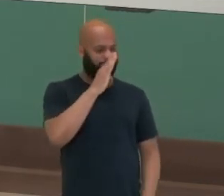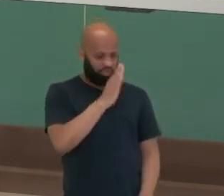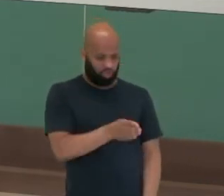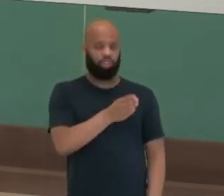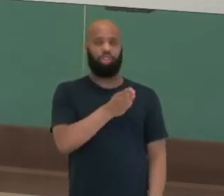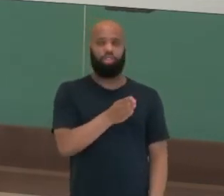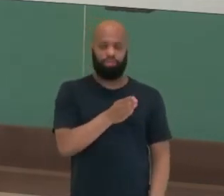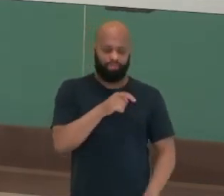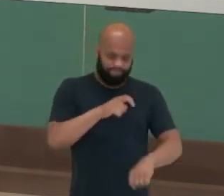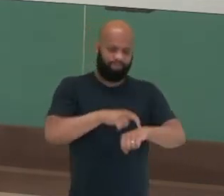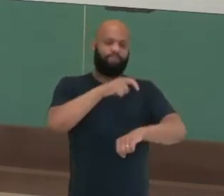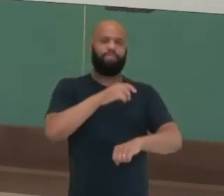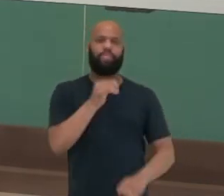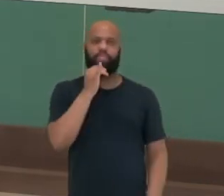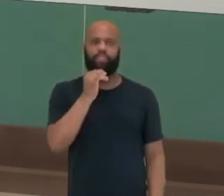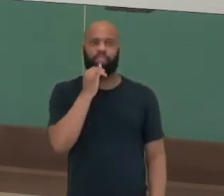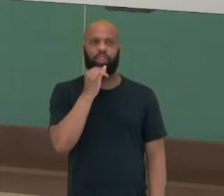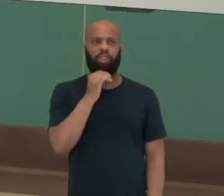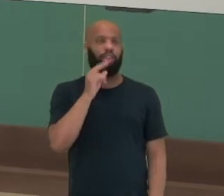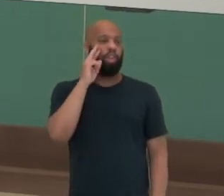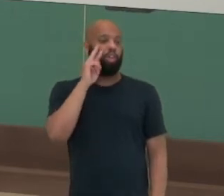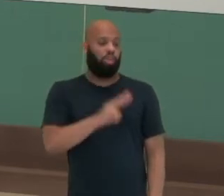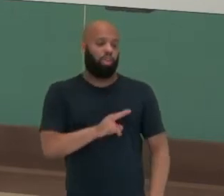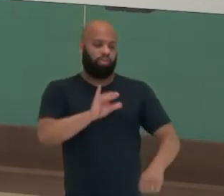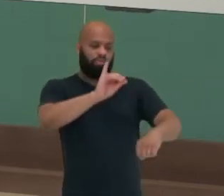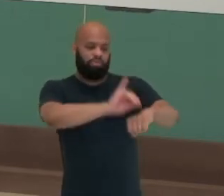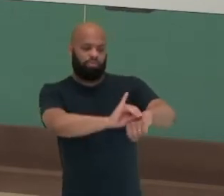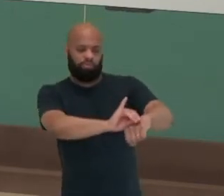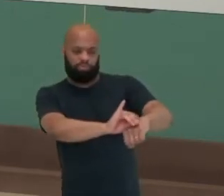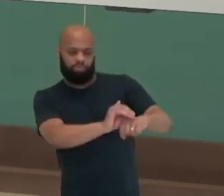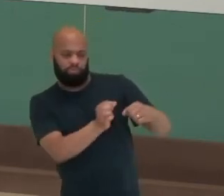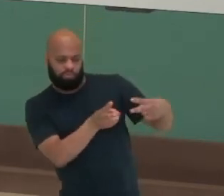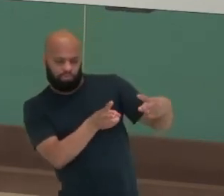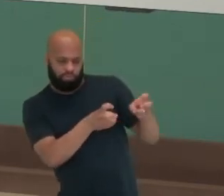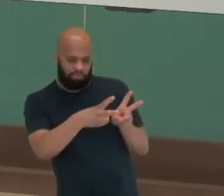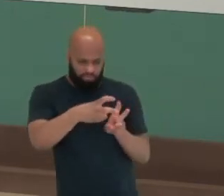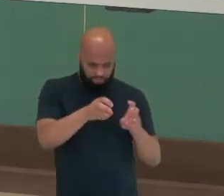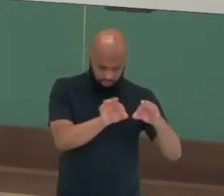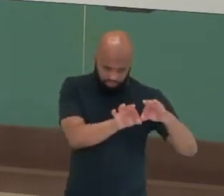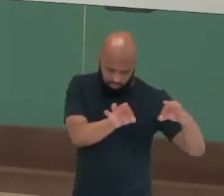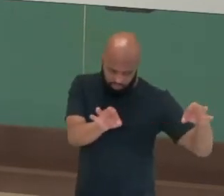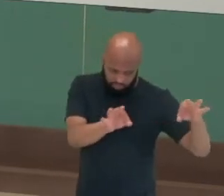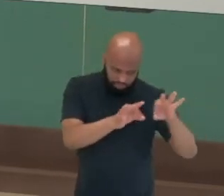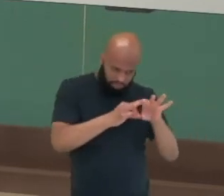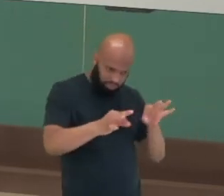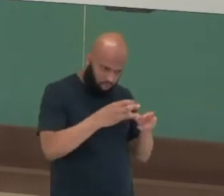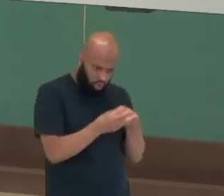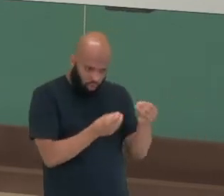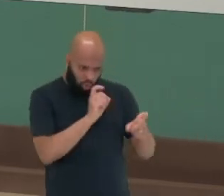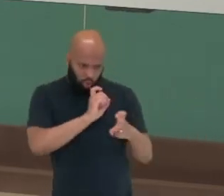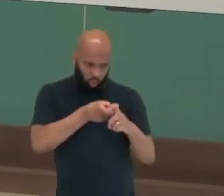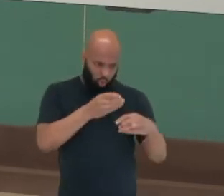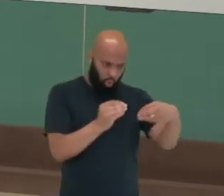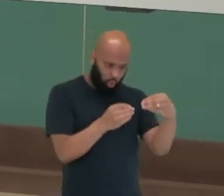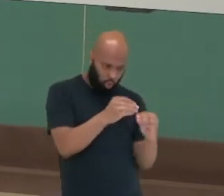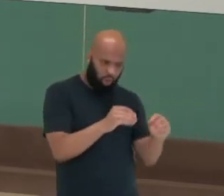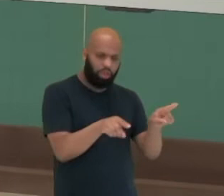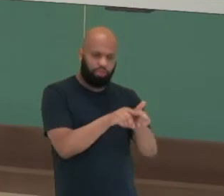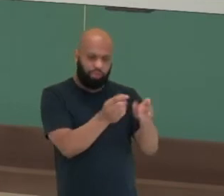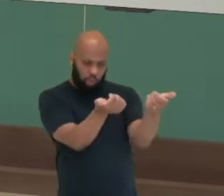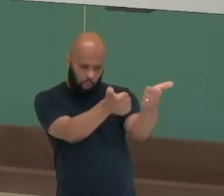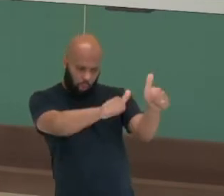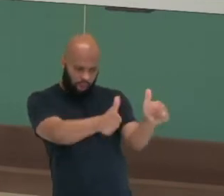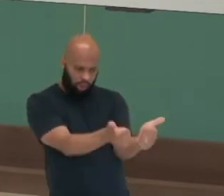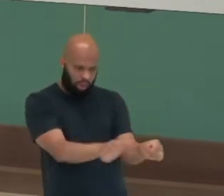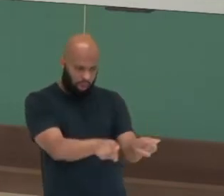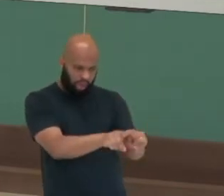imediatamente. Por exemplo, observo um objeto, percebo a sua extensão, a sua solidez, a sua